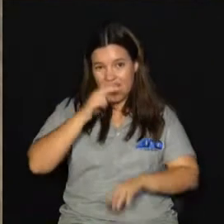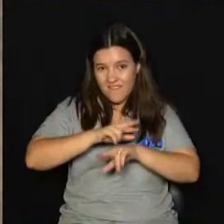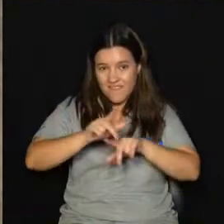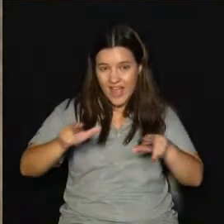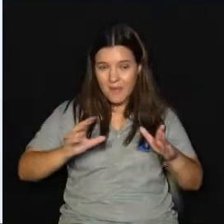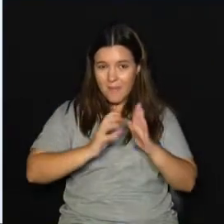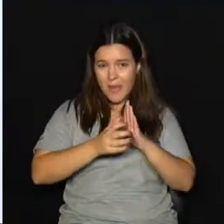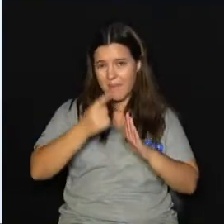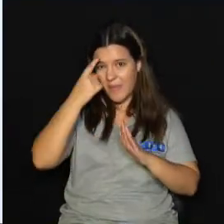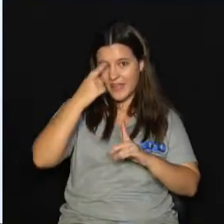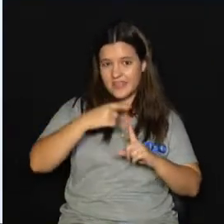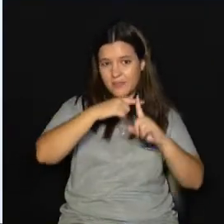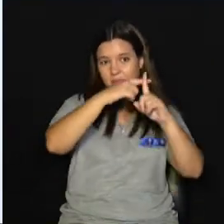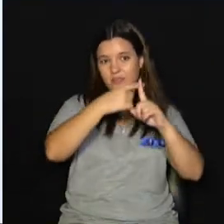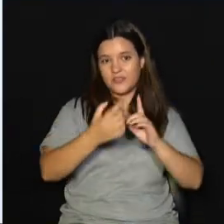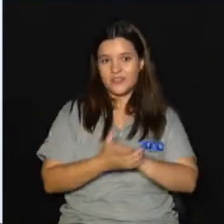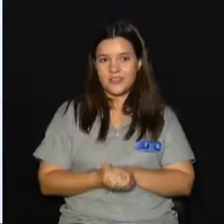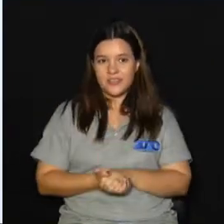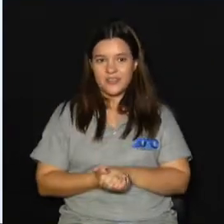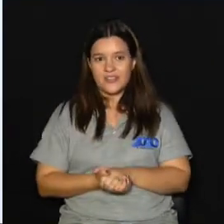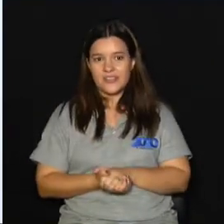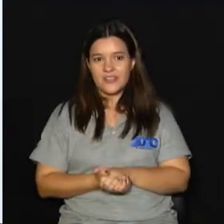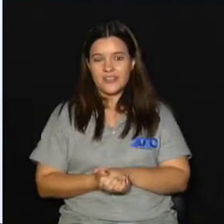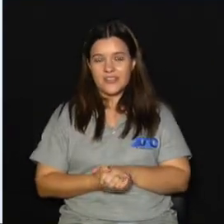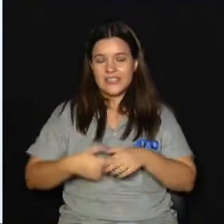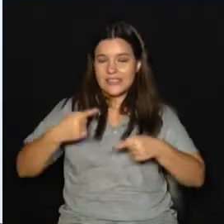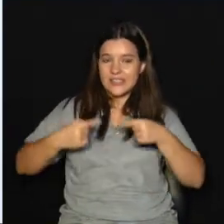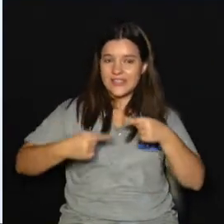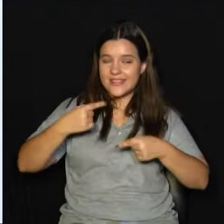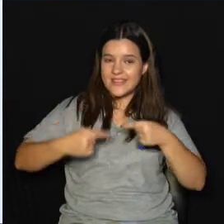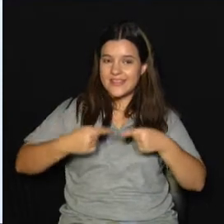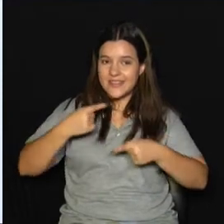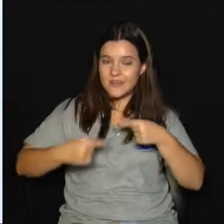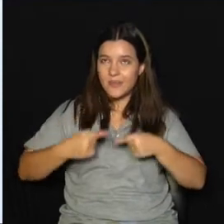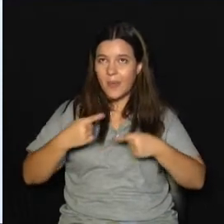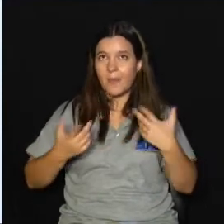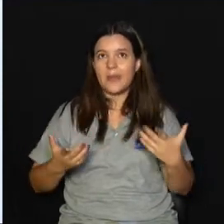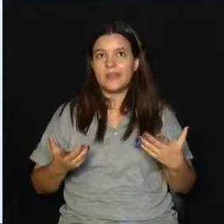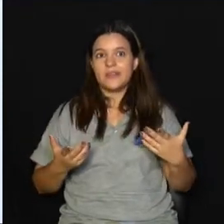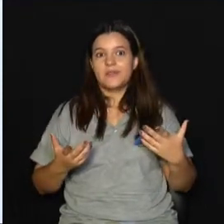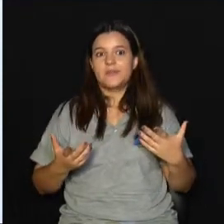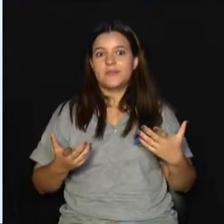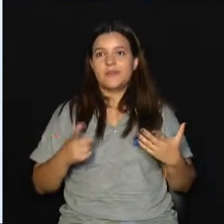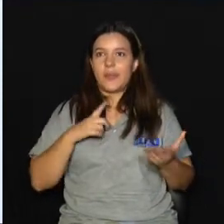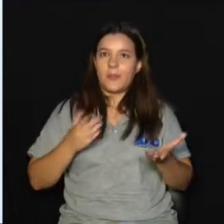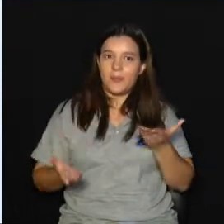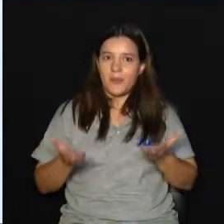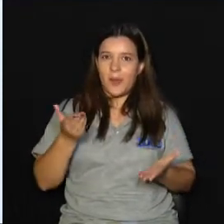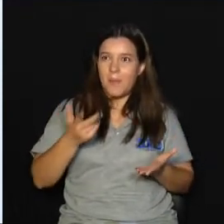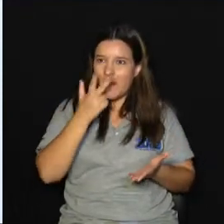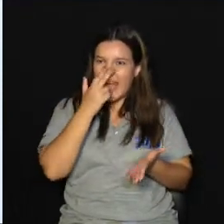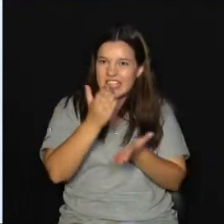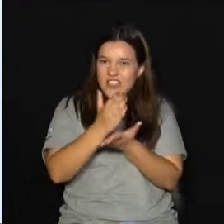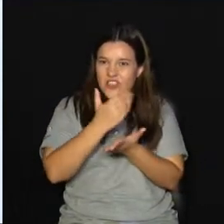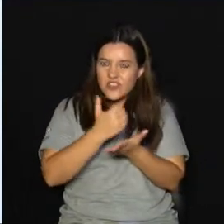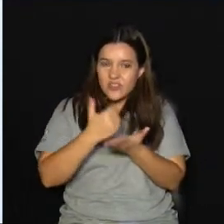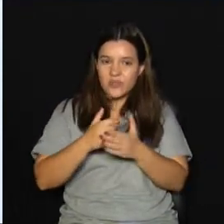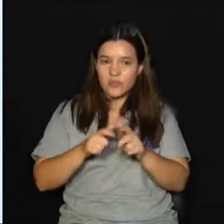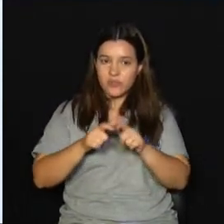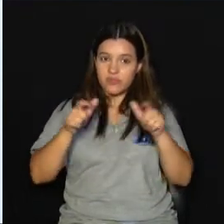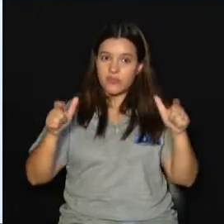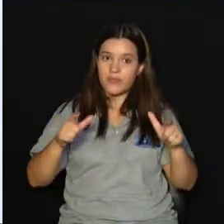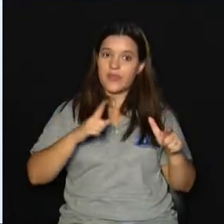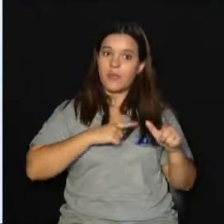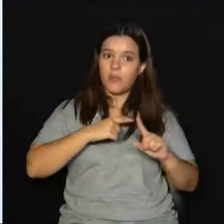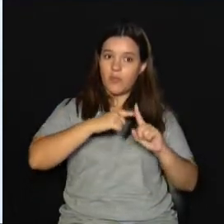Então, a gente fala, né, na disputa proporcional, como você tem uma fragmentação muito maior, por um lado é muito